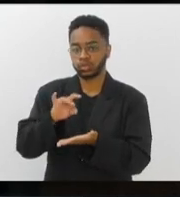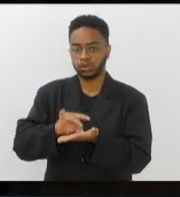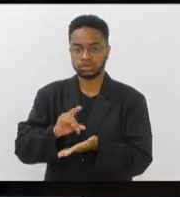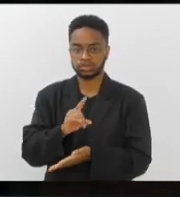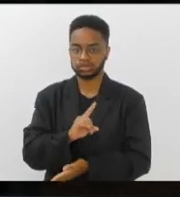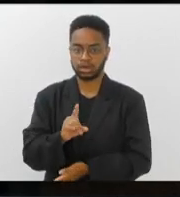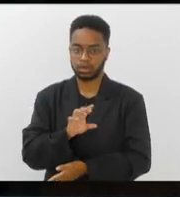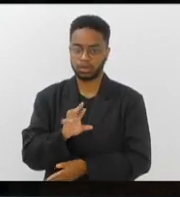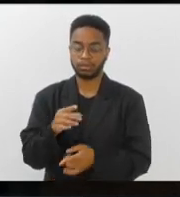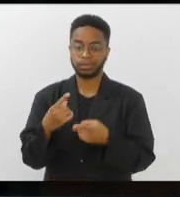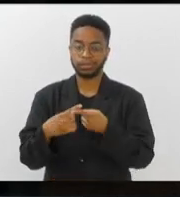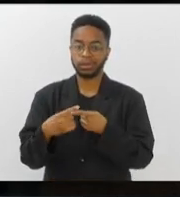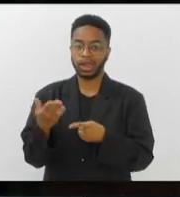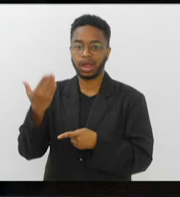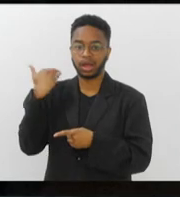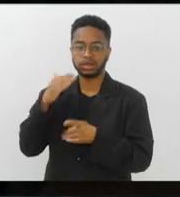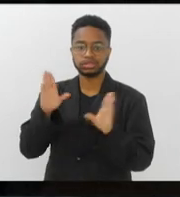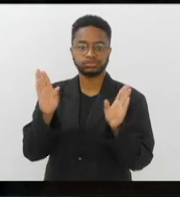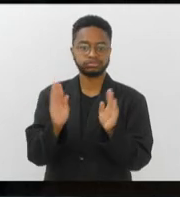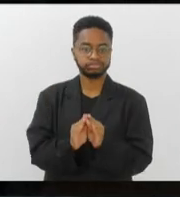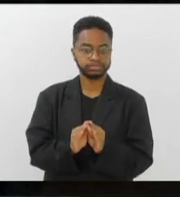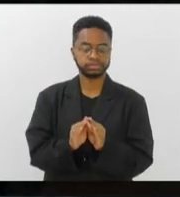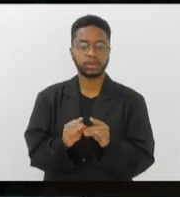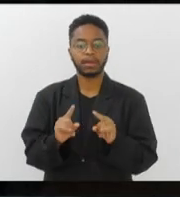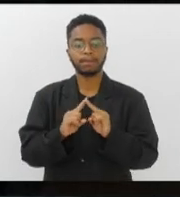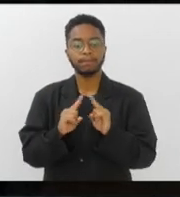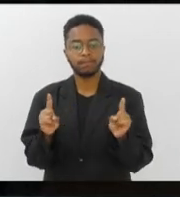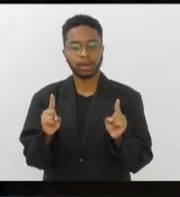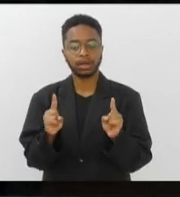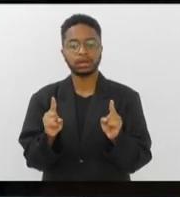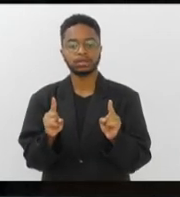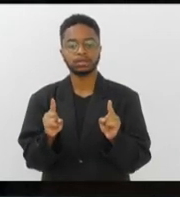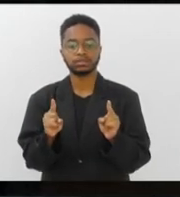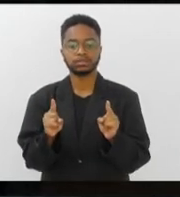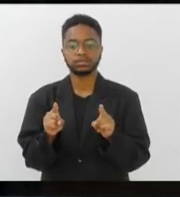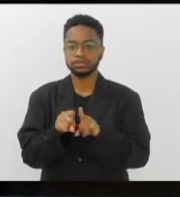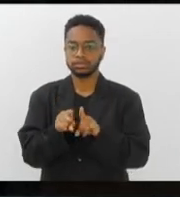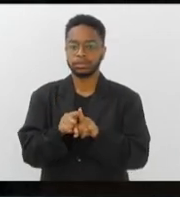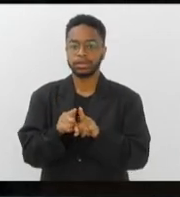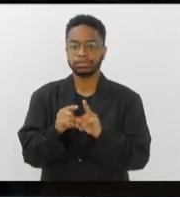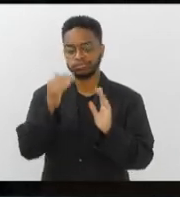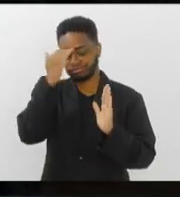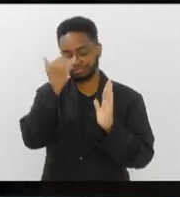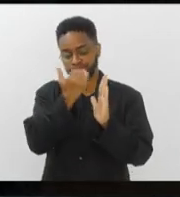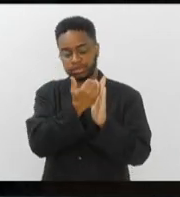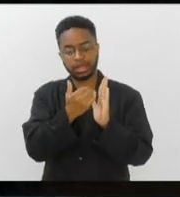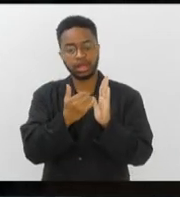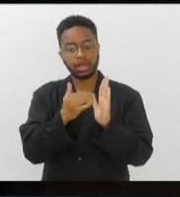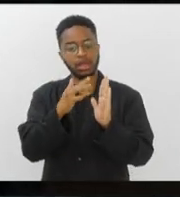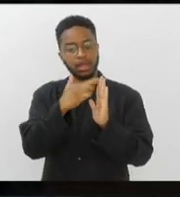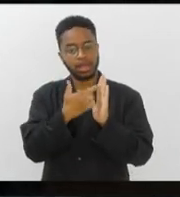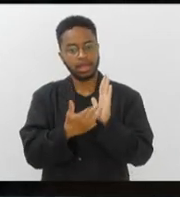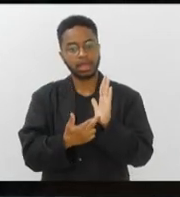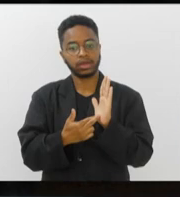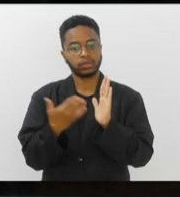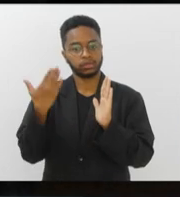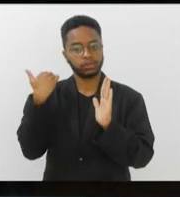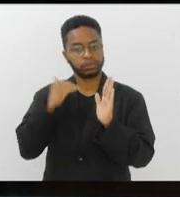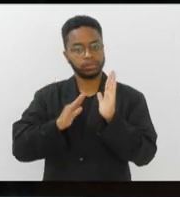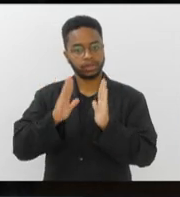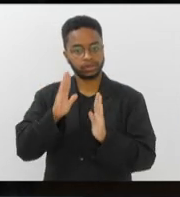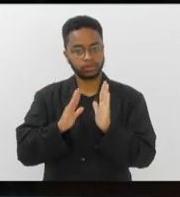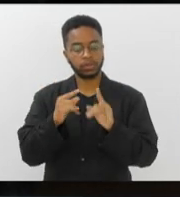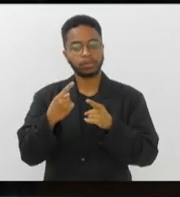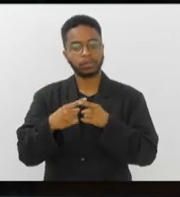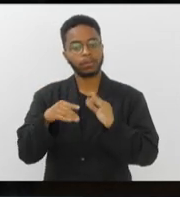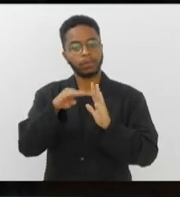mais simplificada. Agora, atendia os dispositivos da época. Isso é um programa e